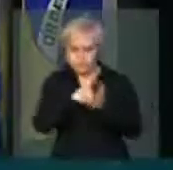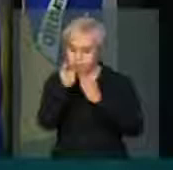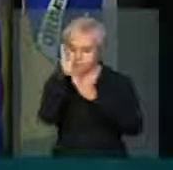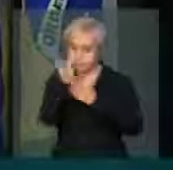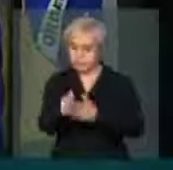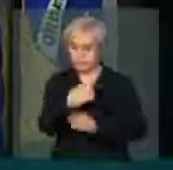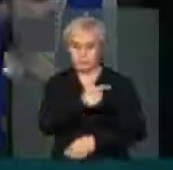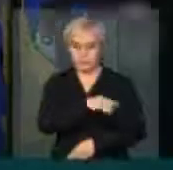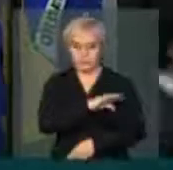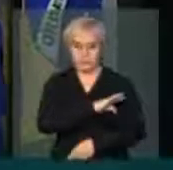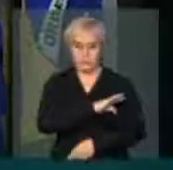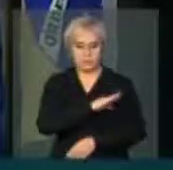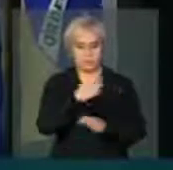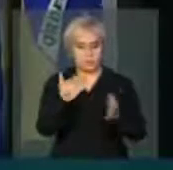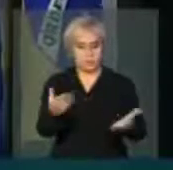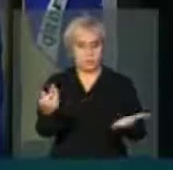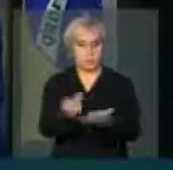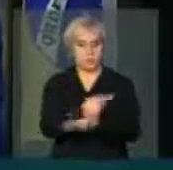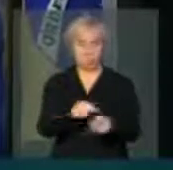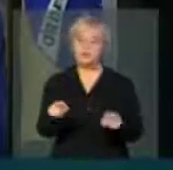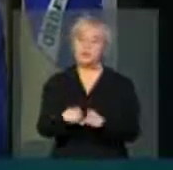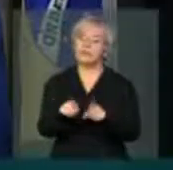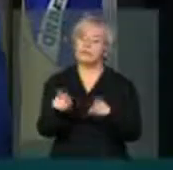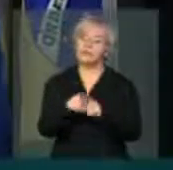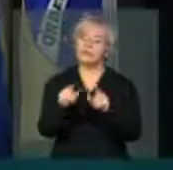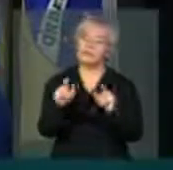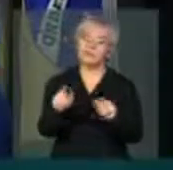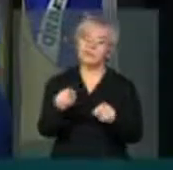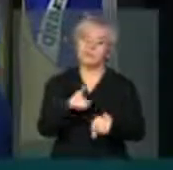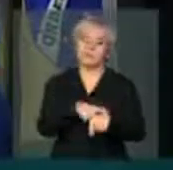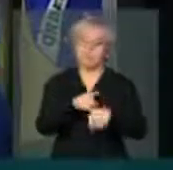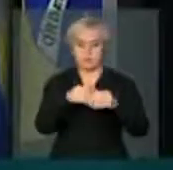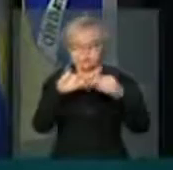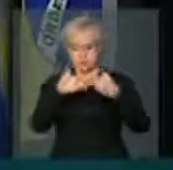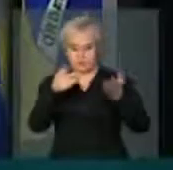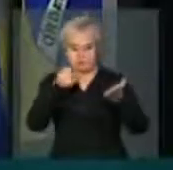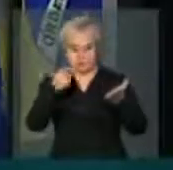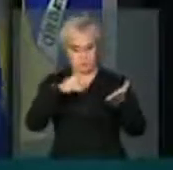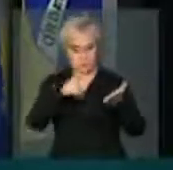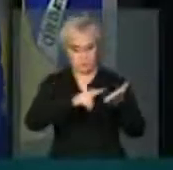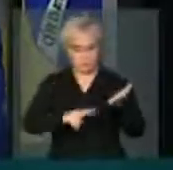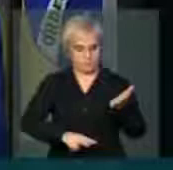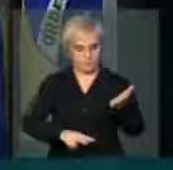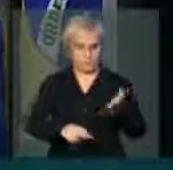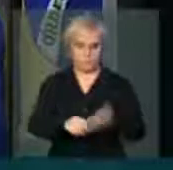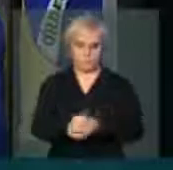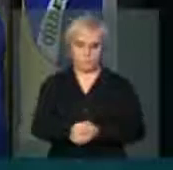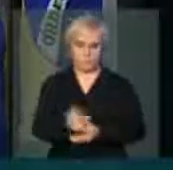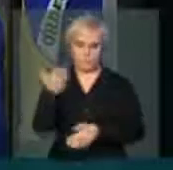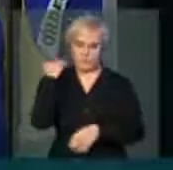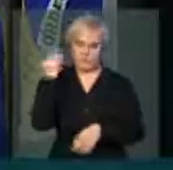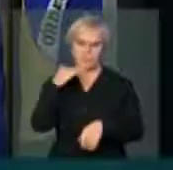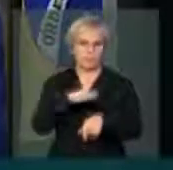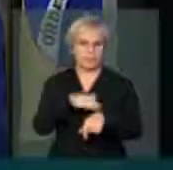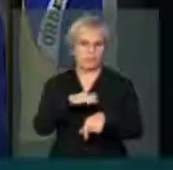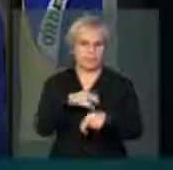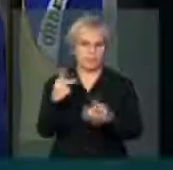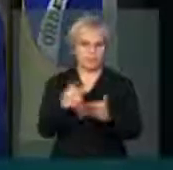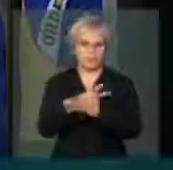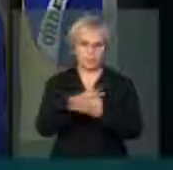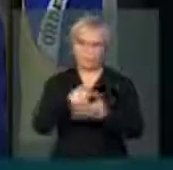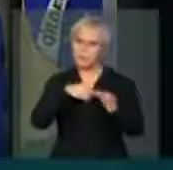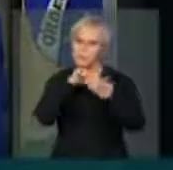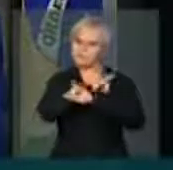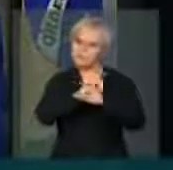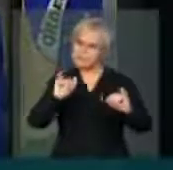Este é um dos casos que ilustra bem o que disse na abertura deste pronunciamento. Naquela ocasião,